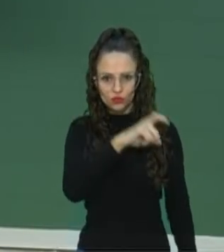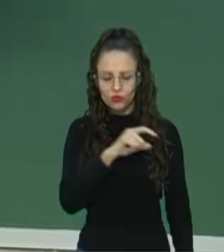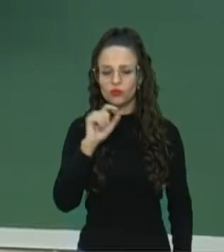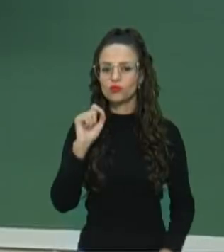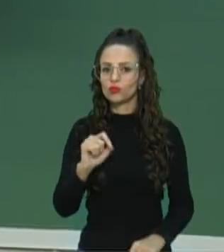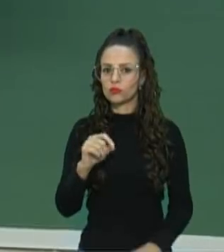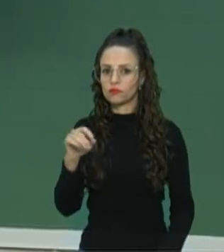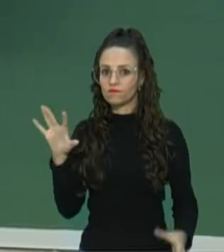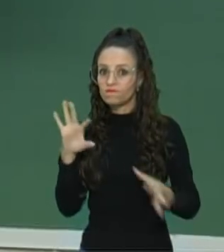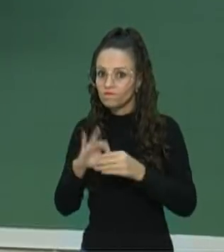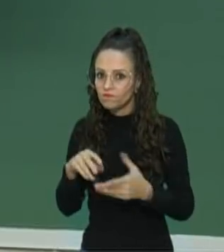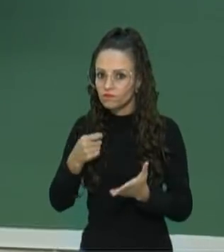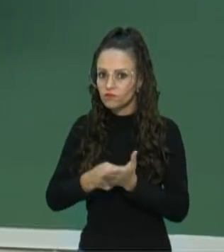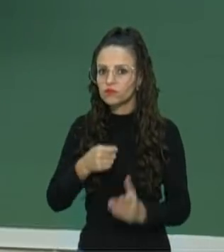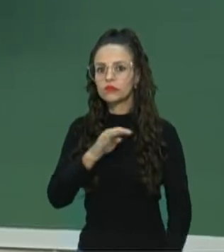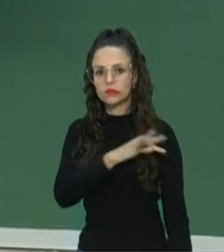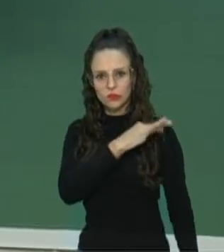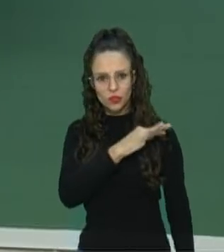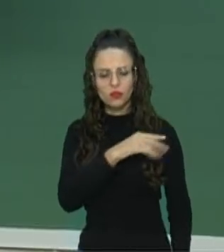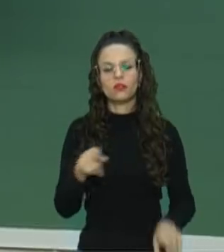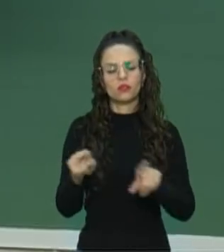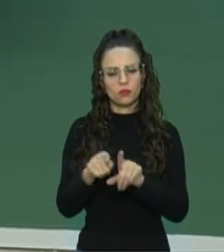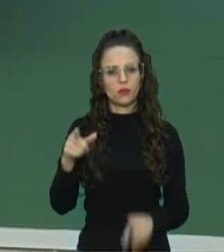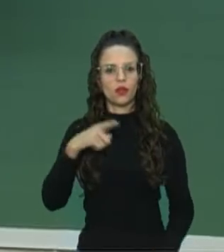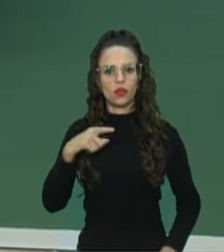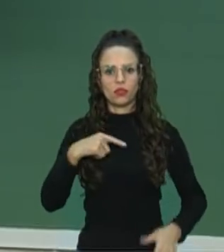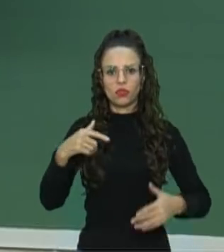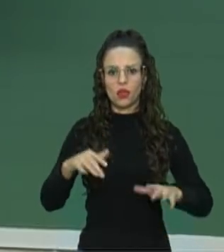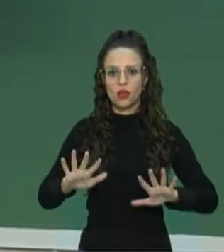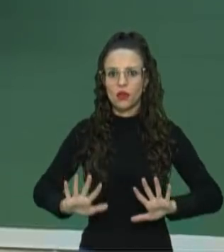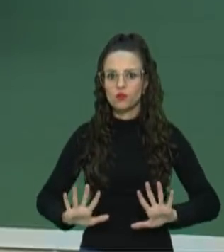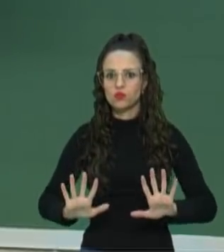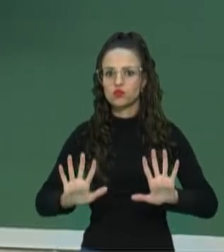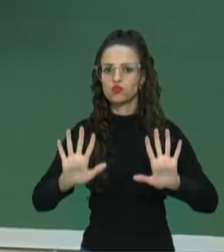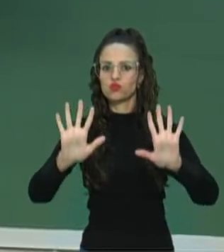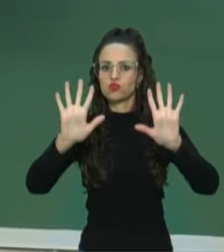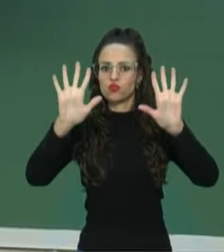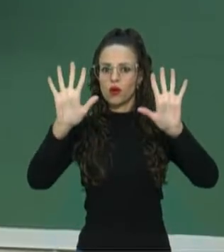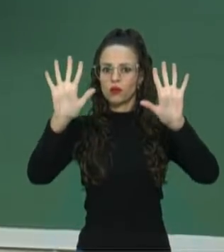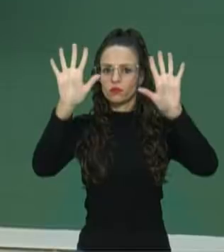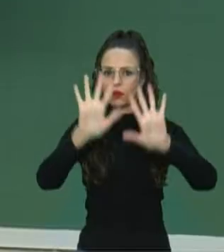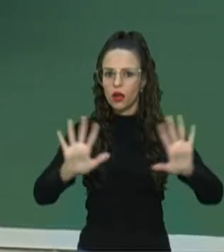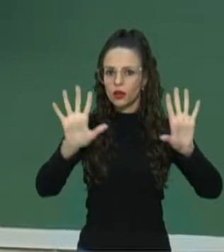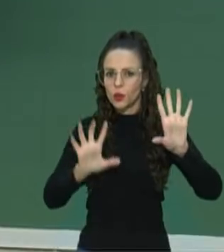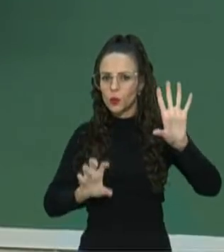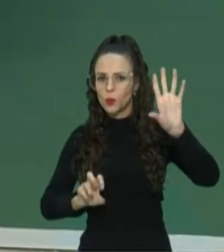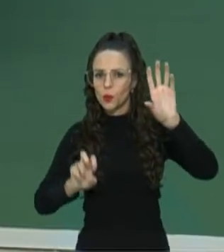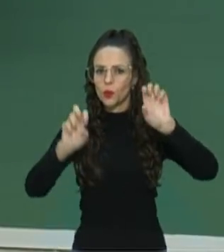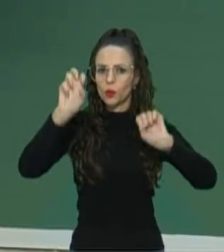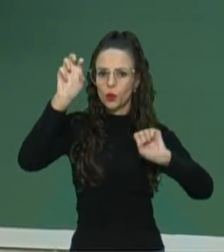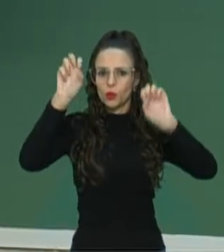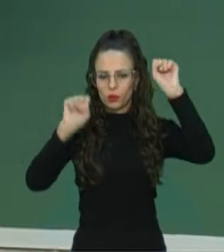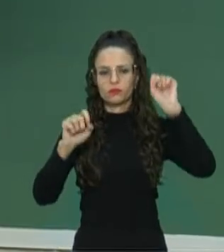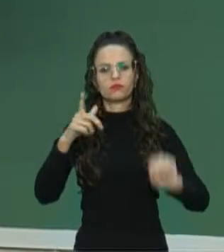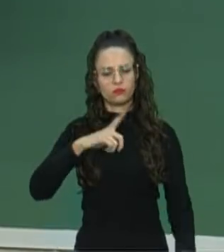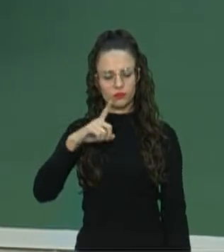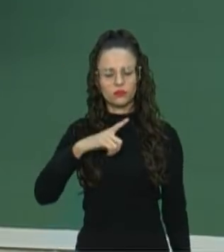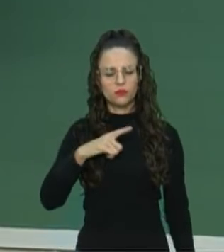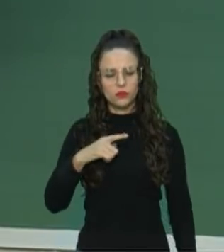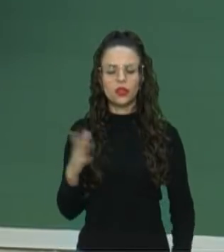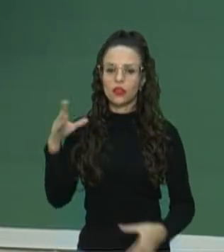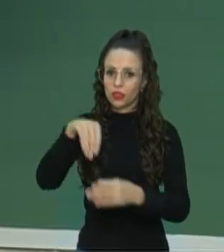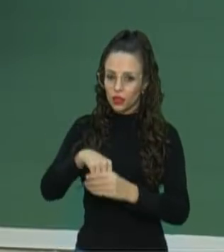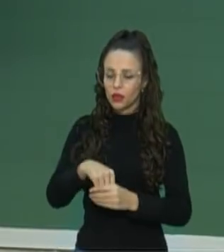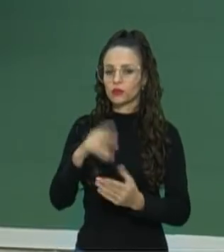difícil, mais técnica, então também há a presença de paredões, escalada, de paredes para fazer rapel, né? Então, existe tudo isso aí dentro